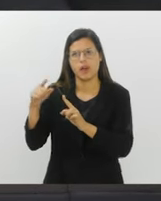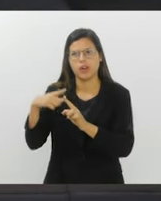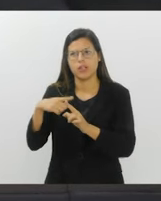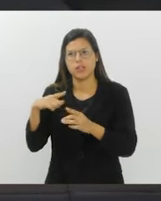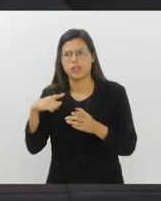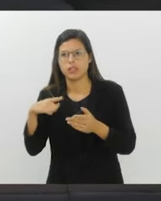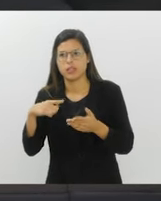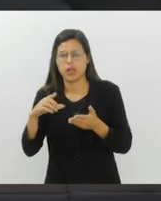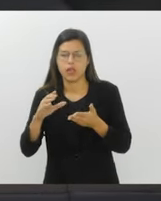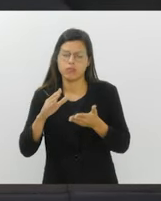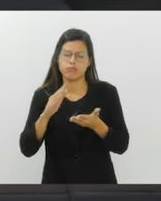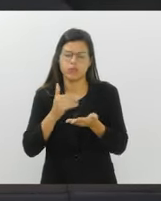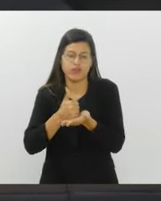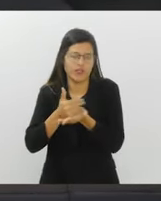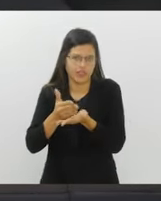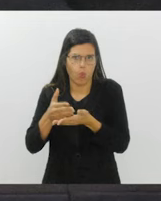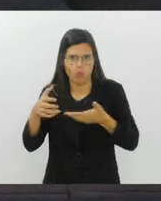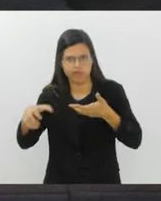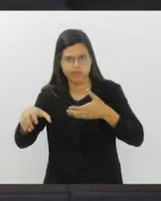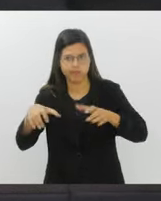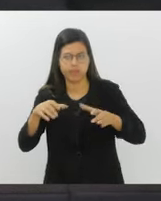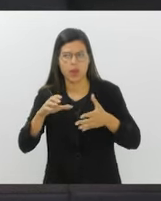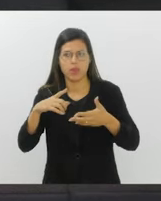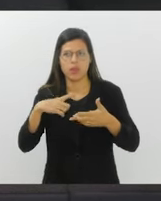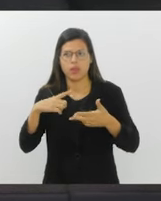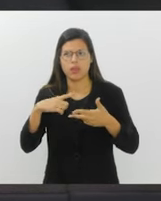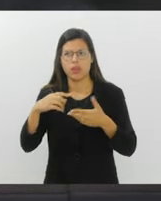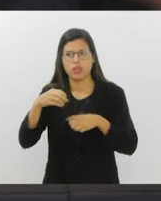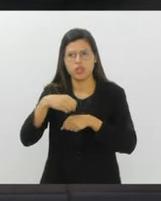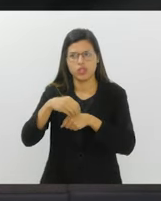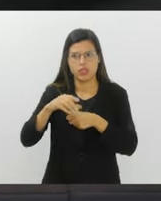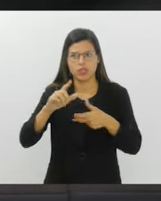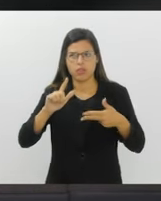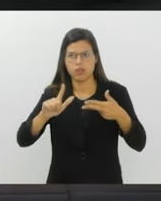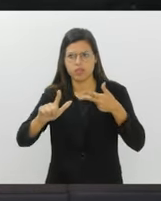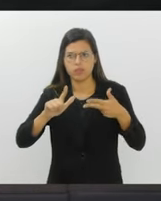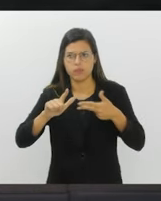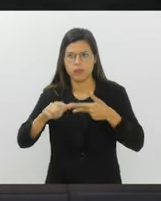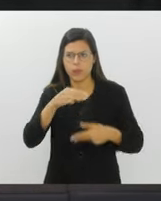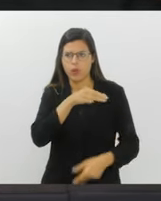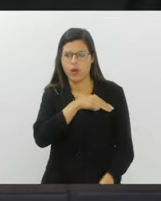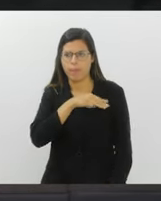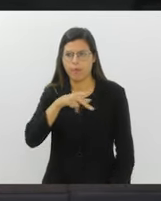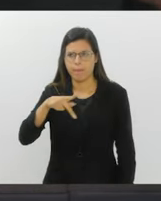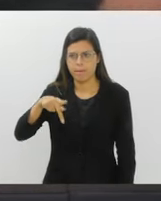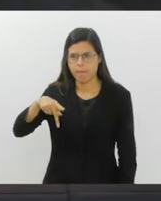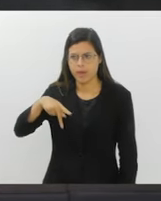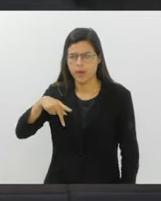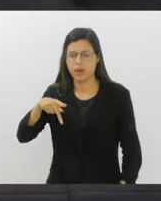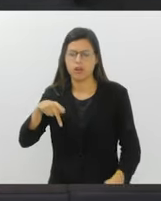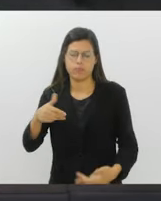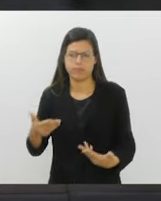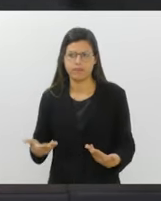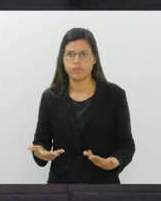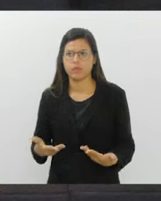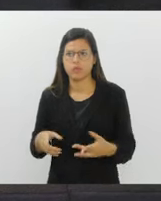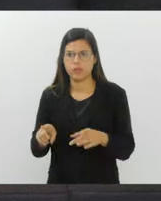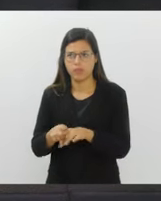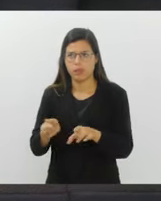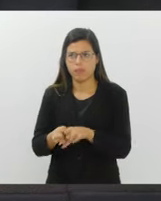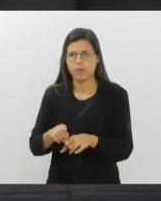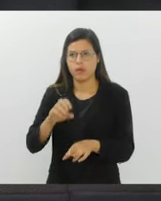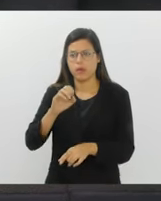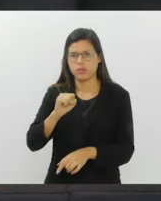são indicação do Executivo, da própria Casa, do Ministério Público, do Legislativo. E também